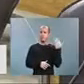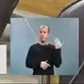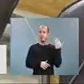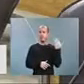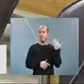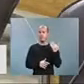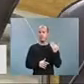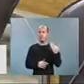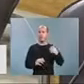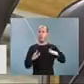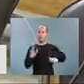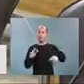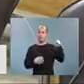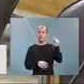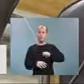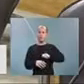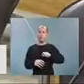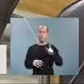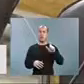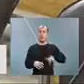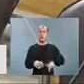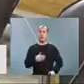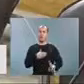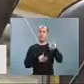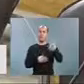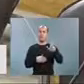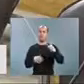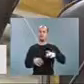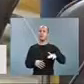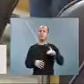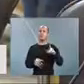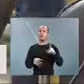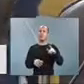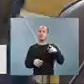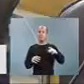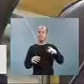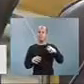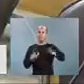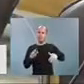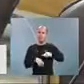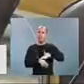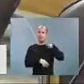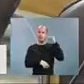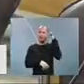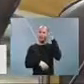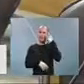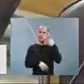A Praia de Pipa é um cartão postal, é o turismo, é a praia mais visitada, uma das praias mais visitadas do